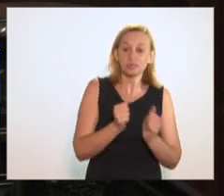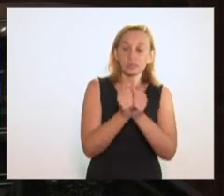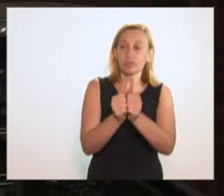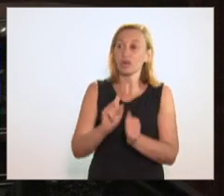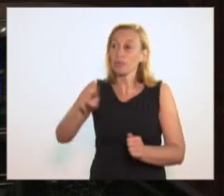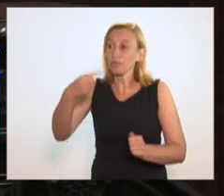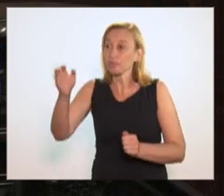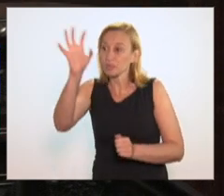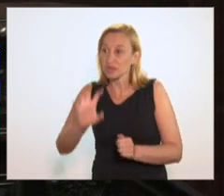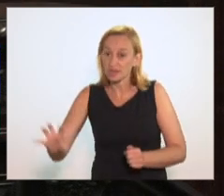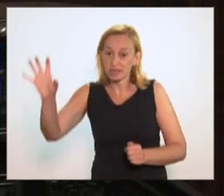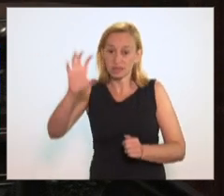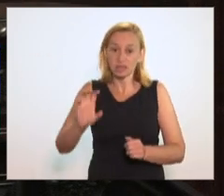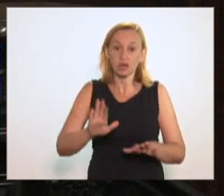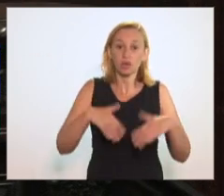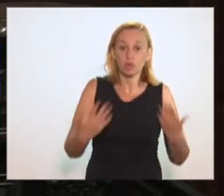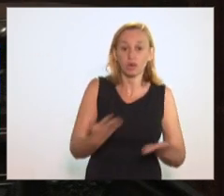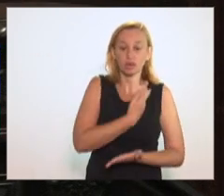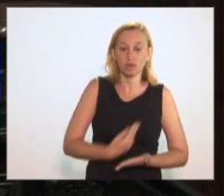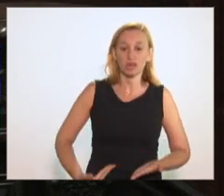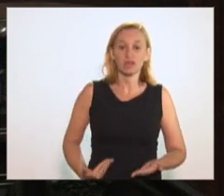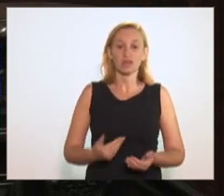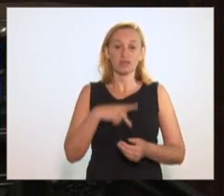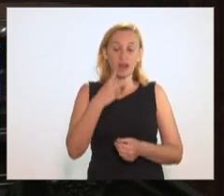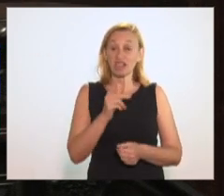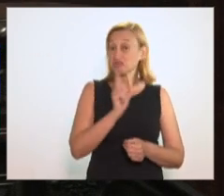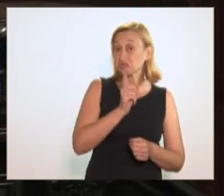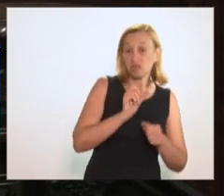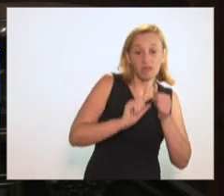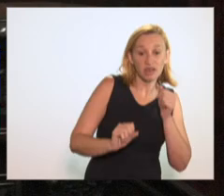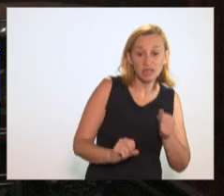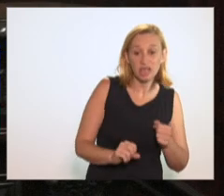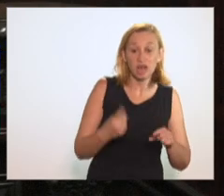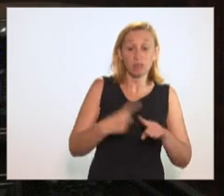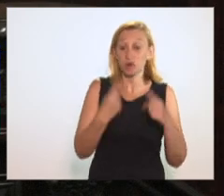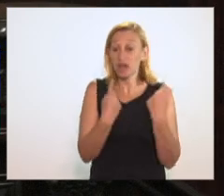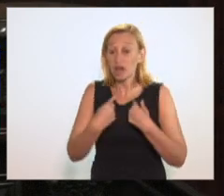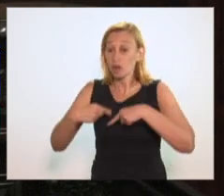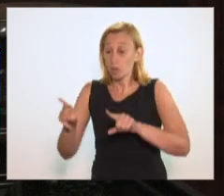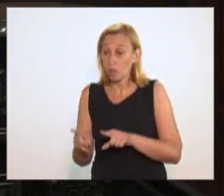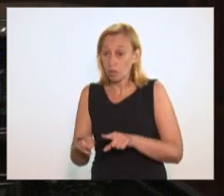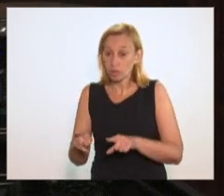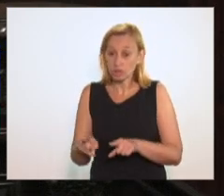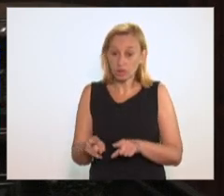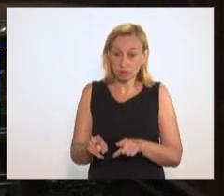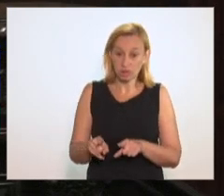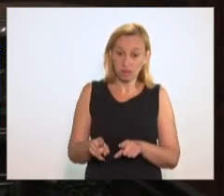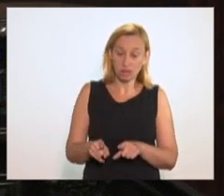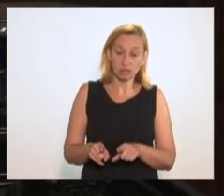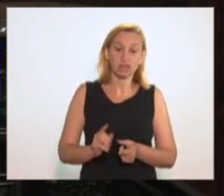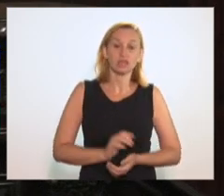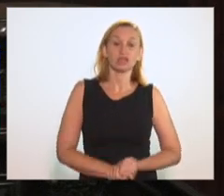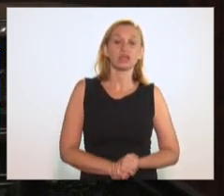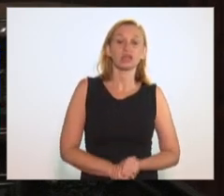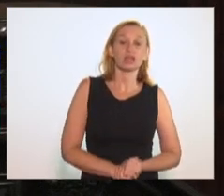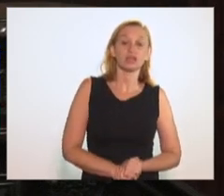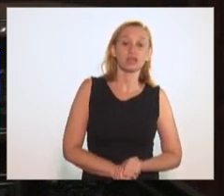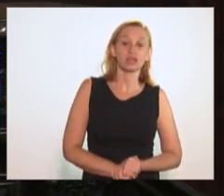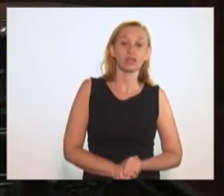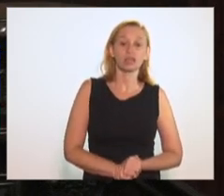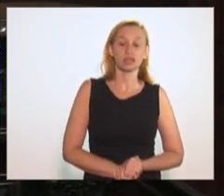quando o governador diz que não vai fazer isso, porque isso é contra o PNI, quando, na verdade, nunca foi contra, é